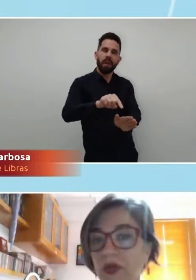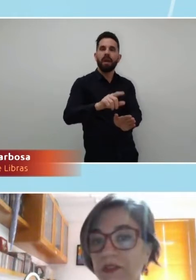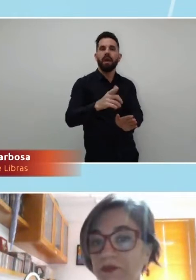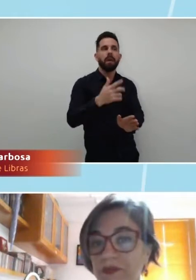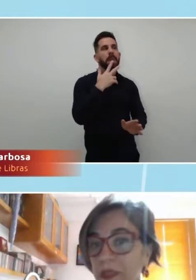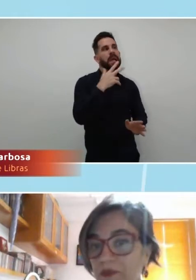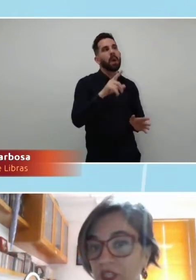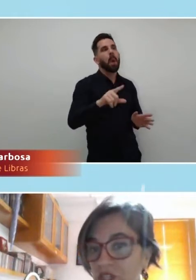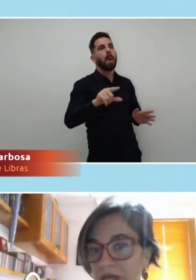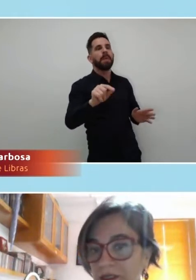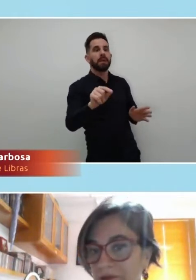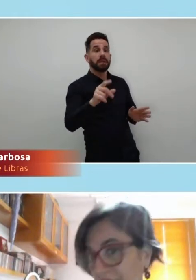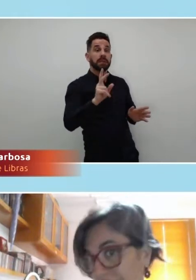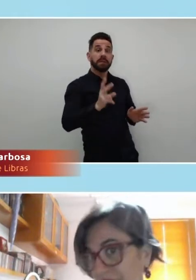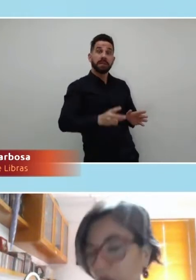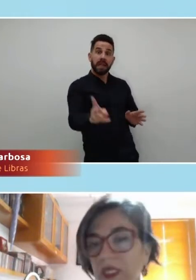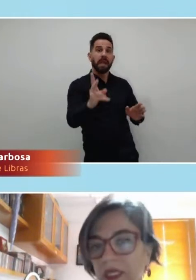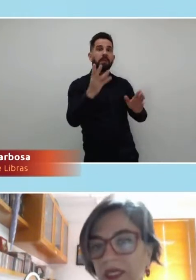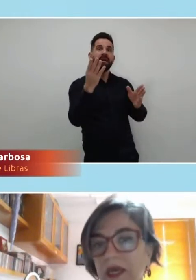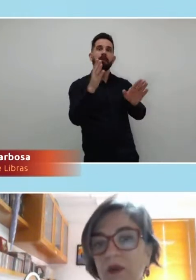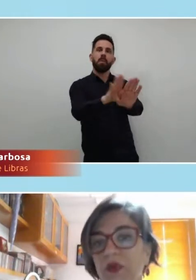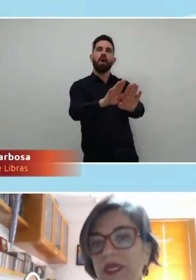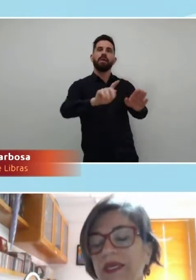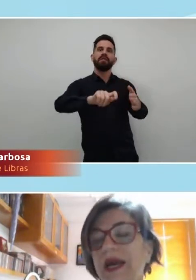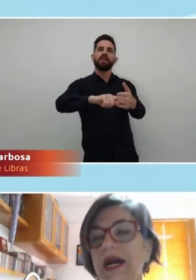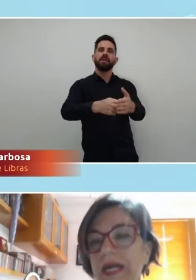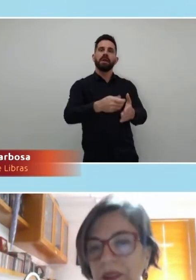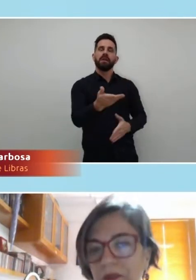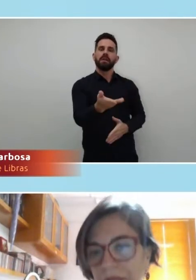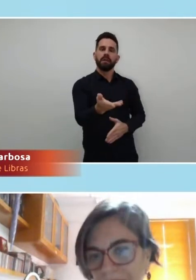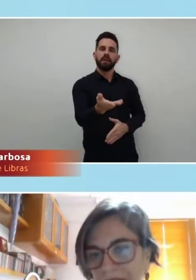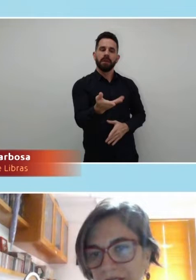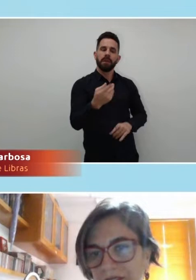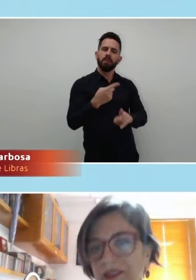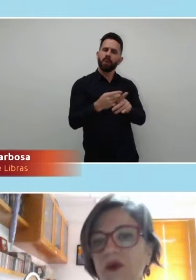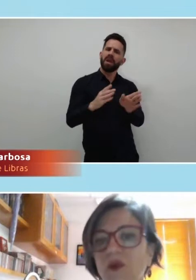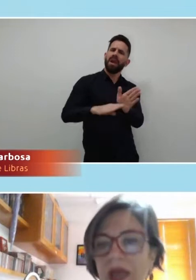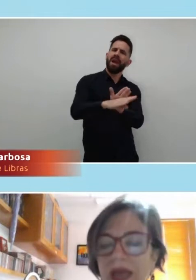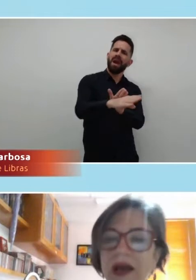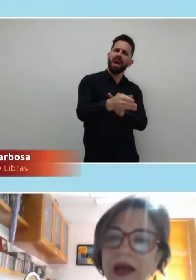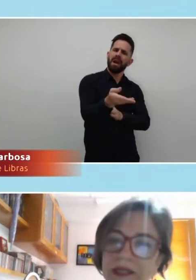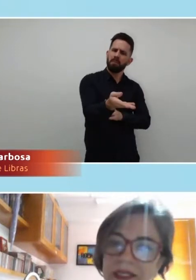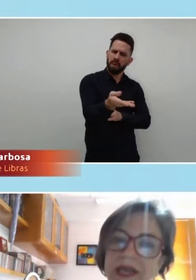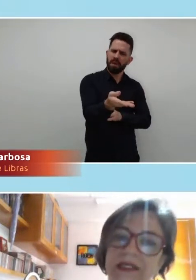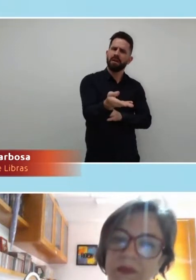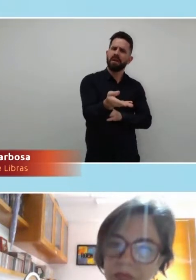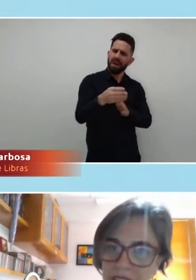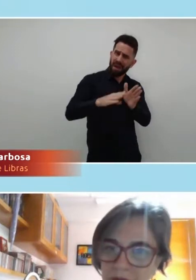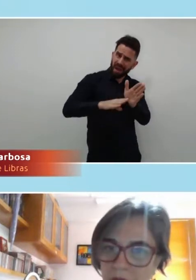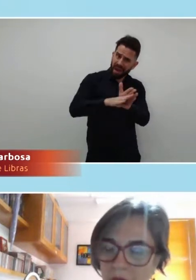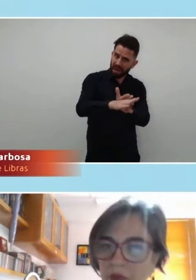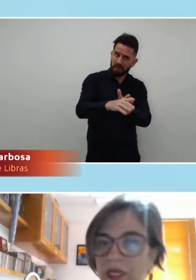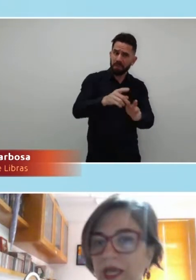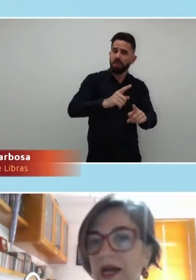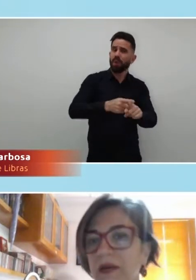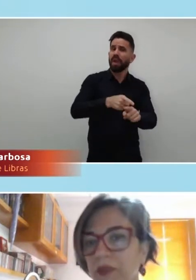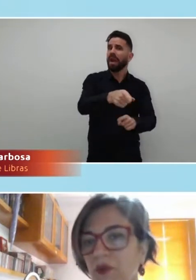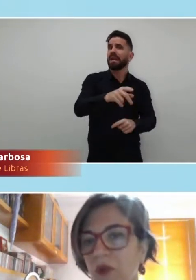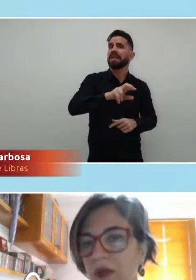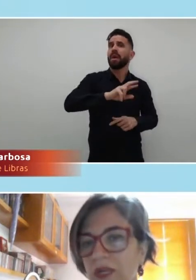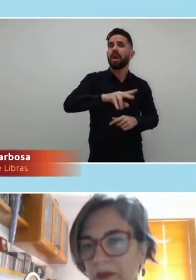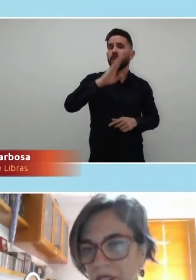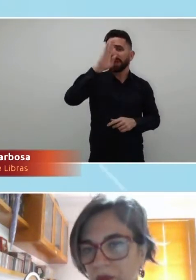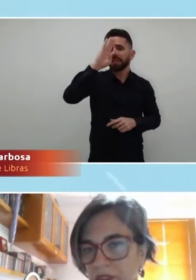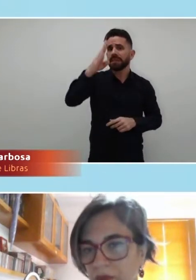porta sempre fechada. Por quê? Por que a rampa não é a entrada principal? Por que a rampa não